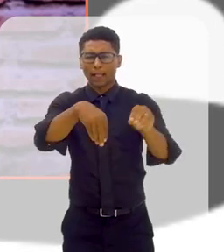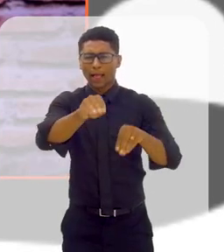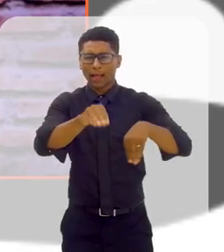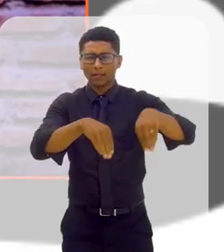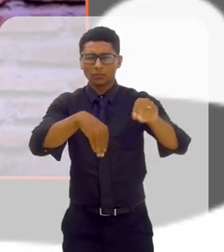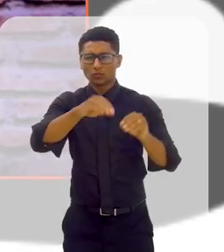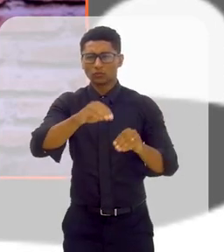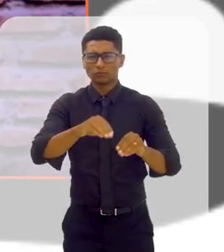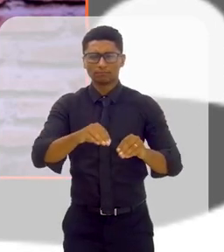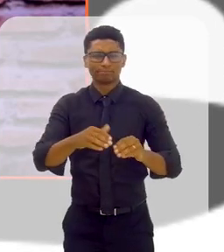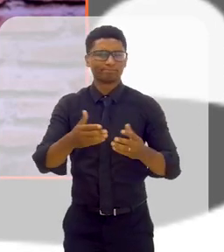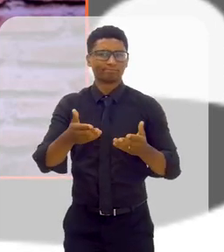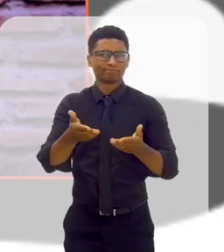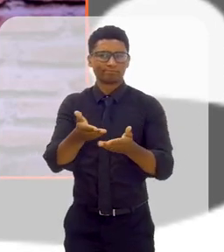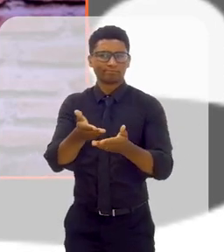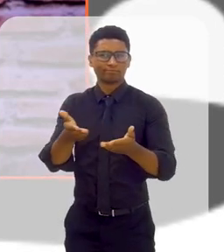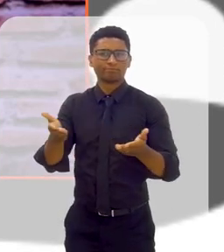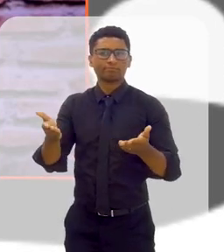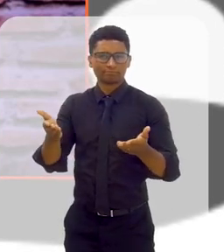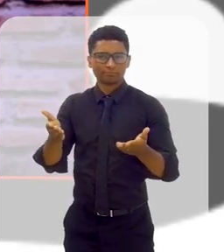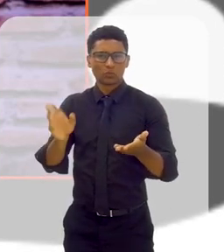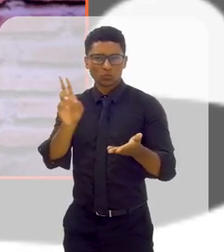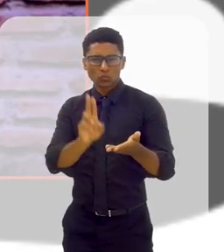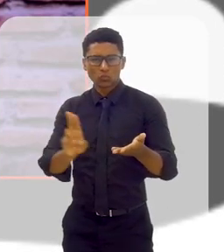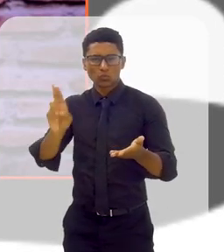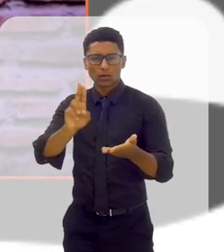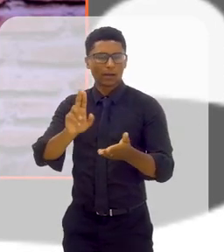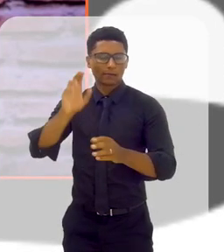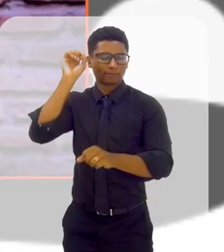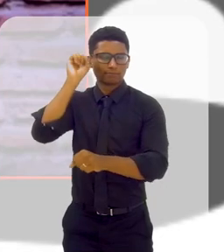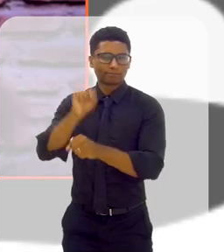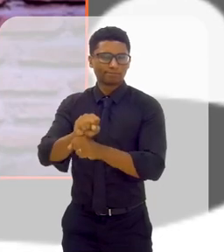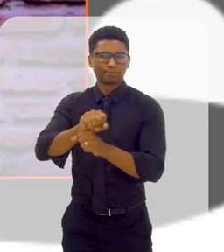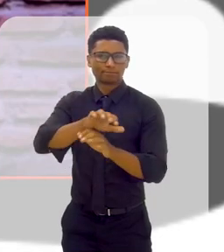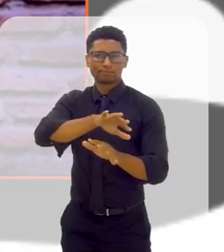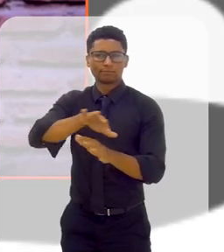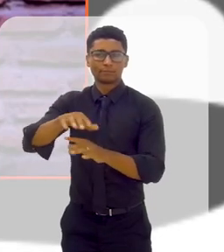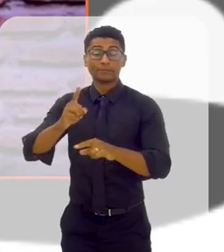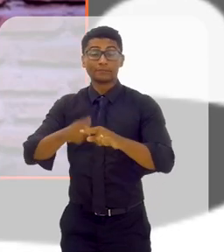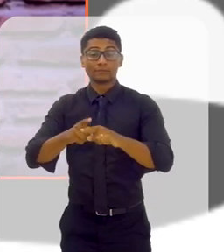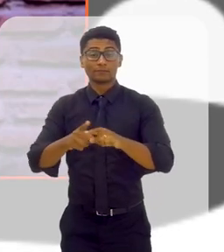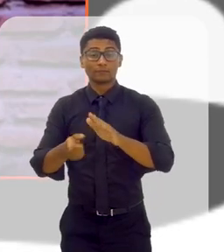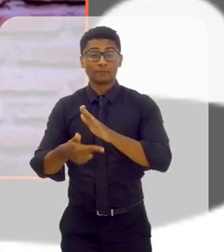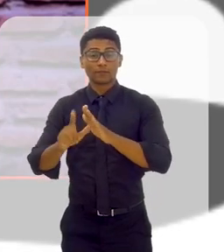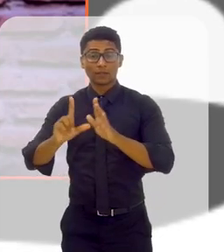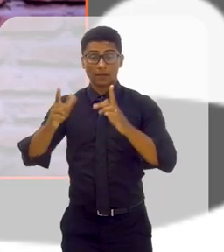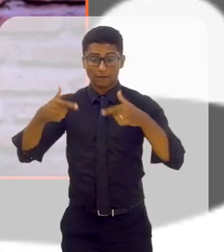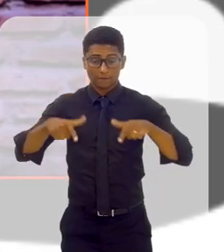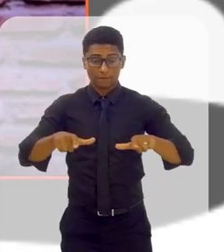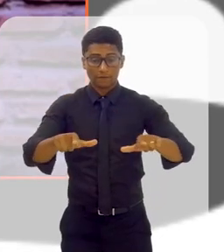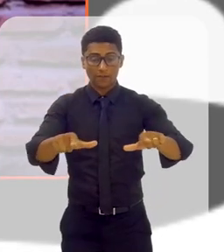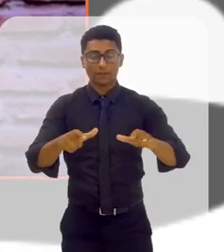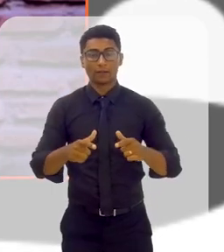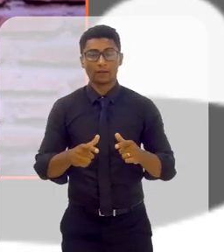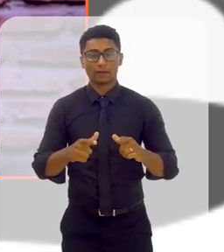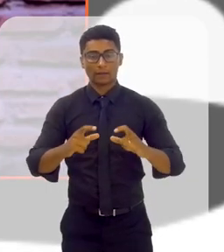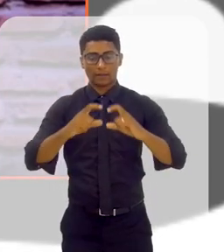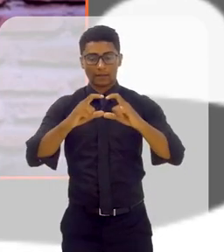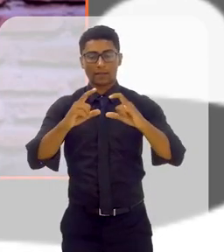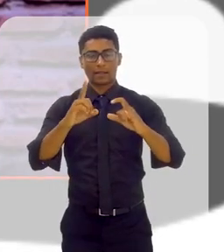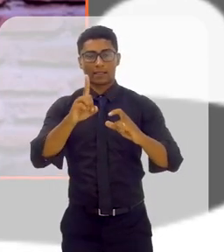que deixaram de ser utilizados para a fabricação de fitas DVDs